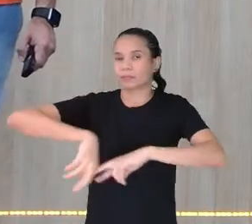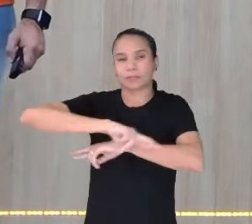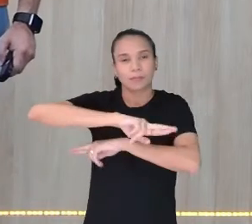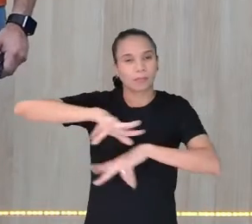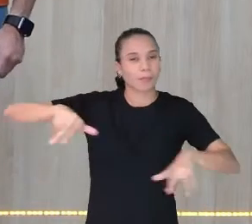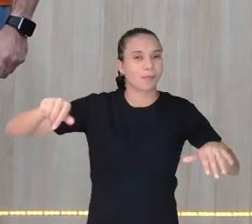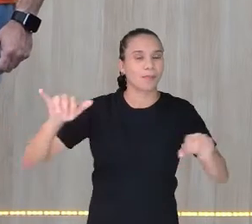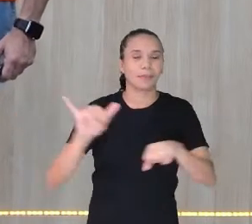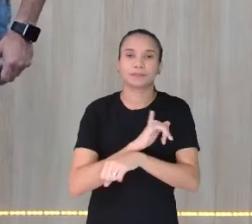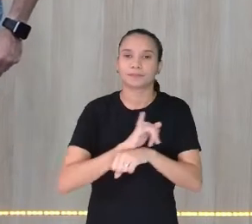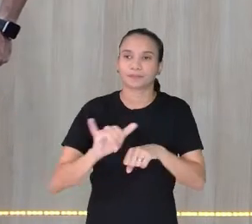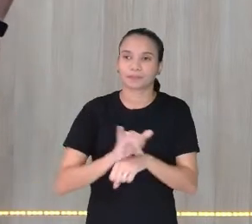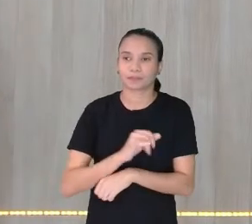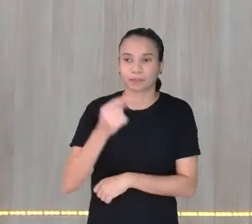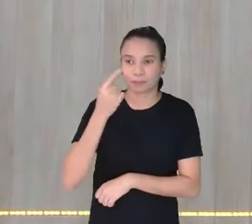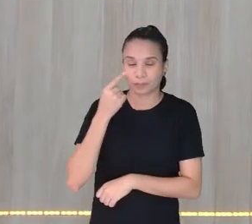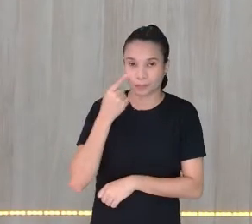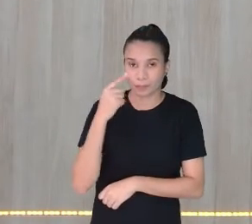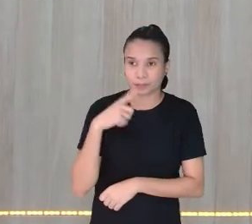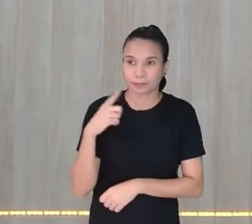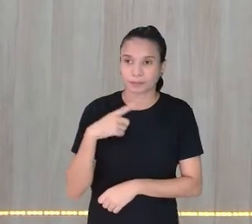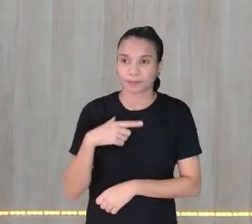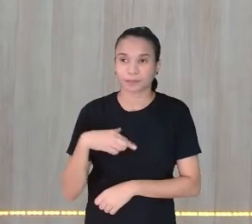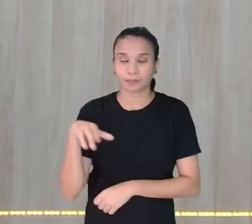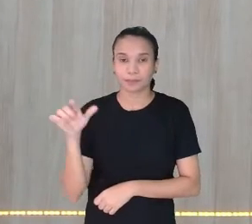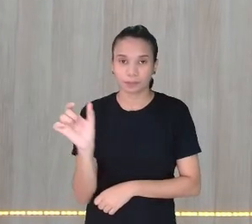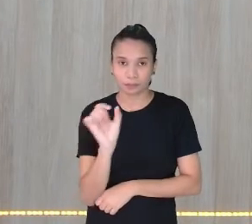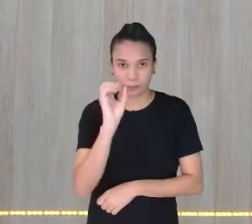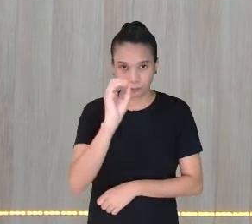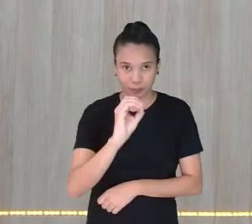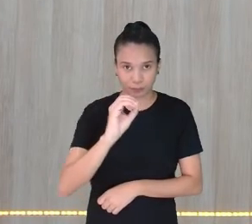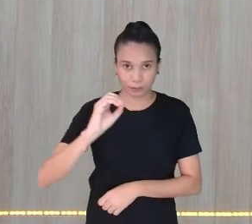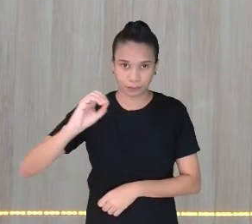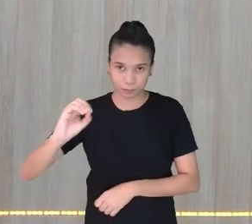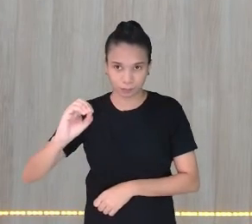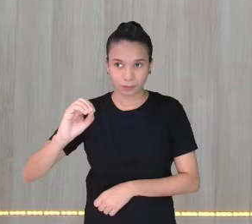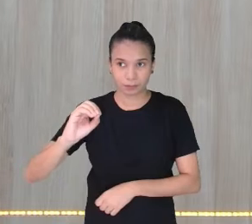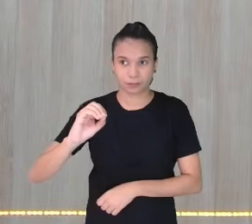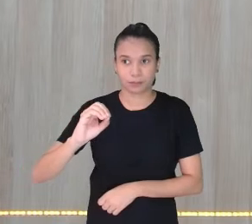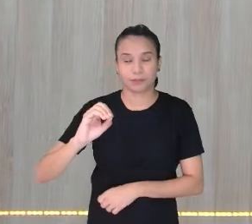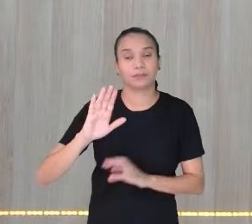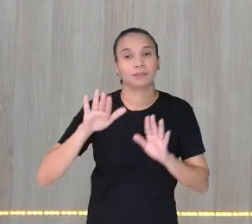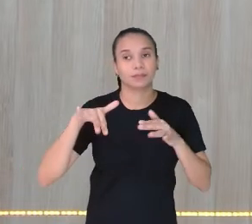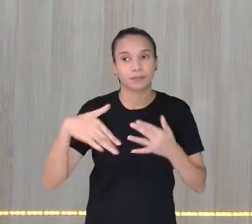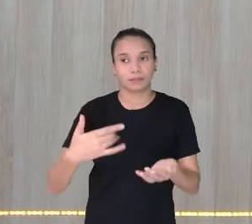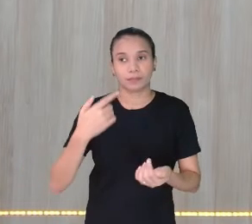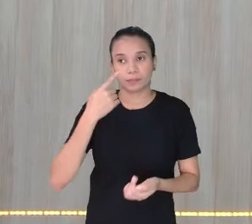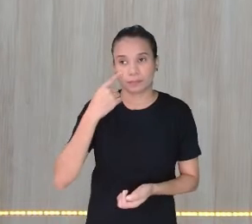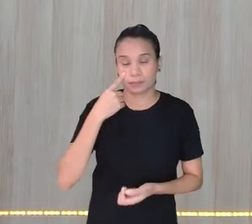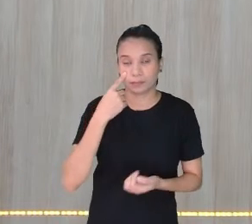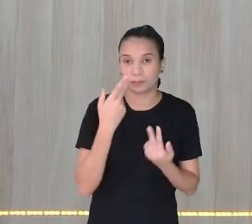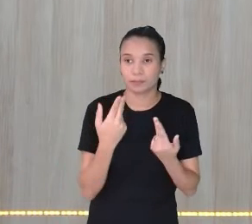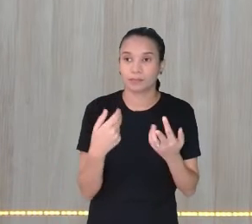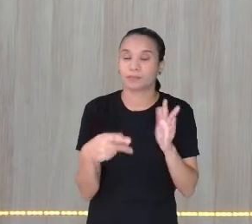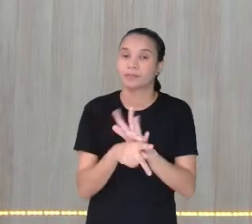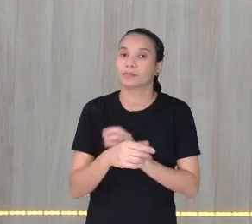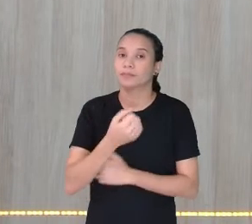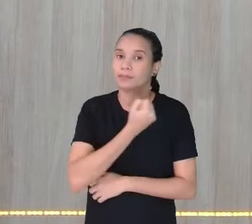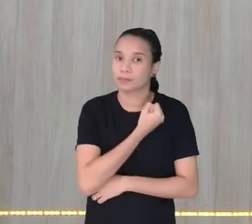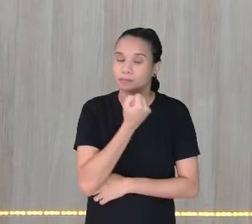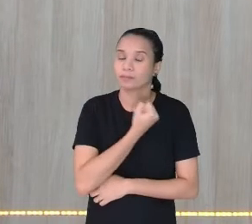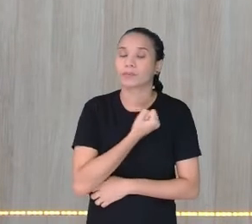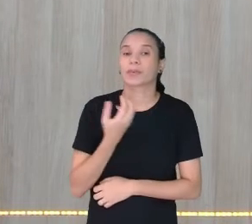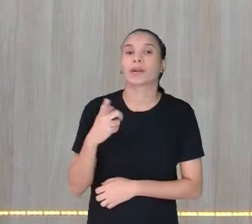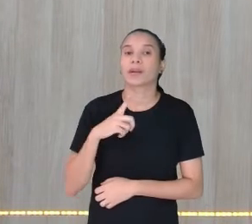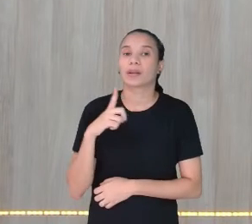formas, tá? Note que eu tenho 2 zeros aqui no denominador. Então, eu tenho que escrever esse número de